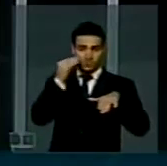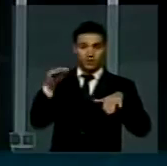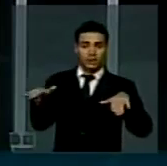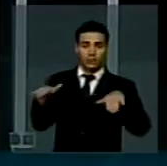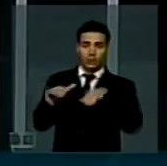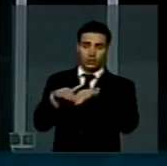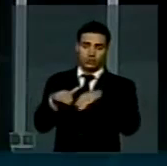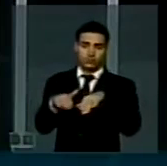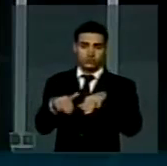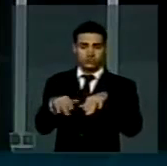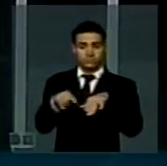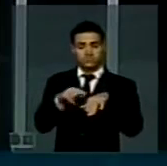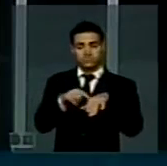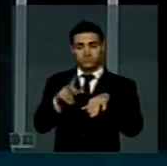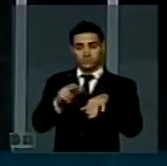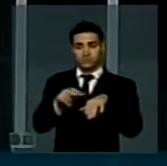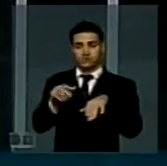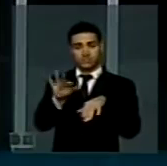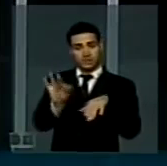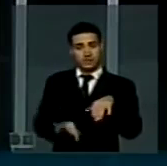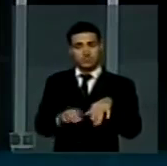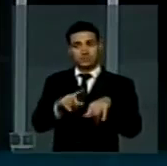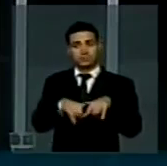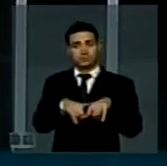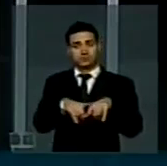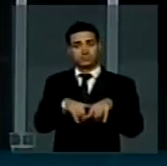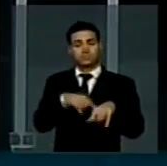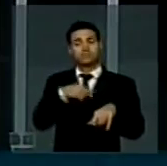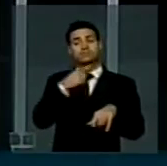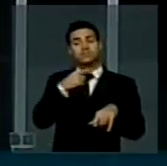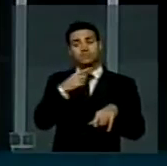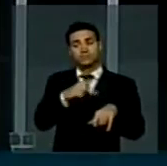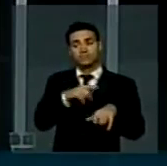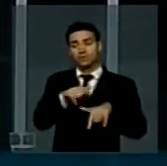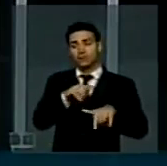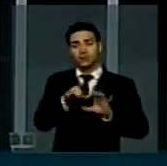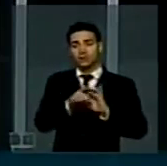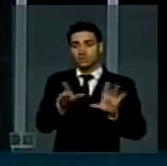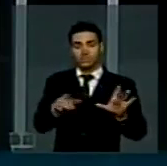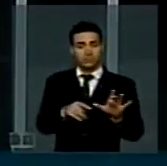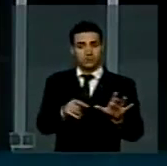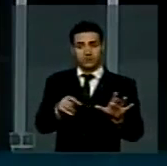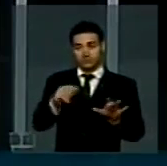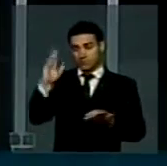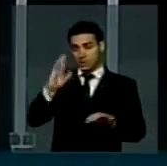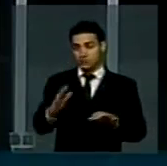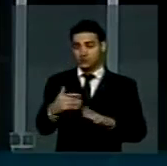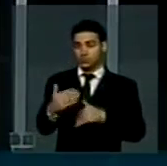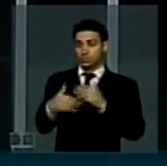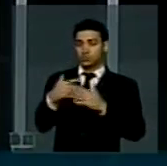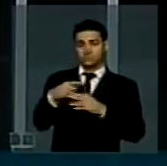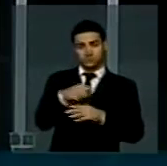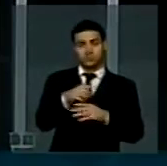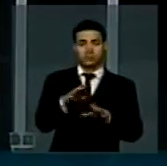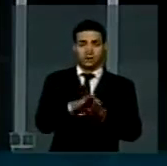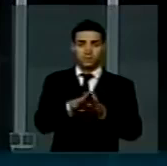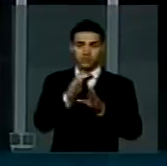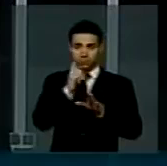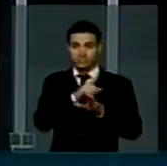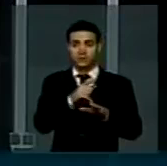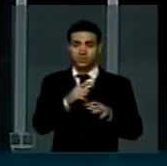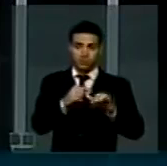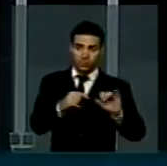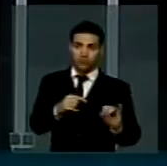a felicidade, a vontade, o momento que o Brasil cresce, para que essas pessoas também tenham